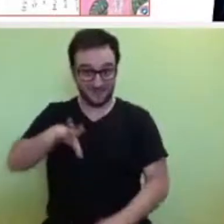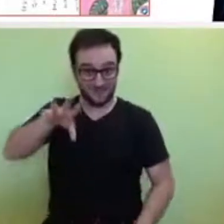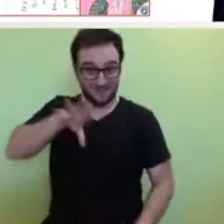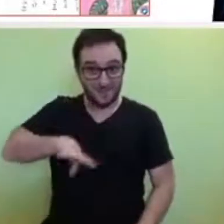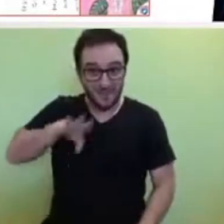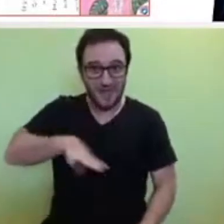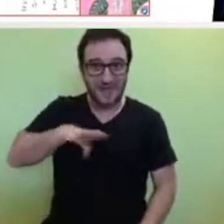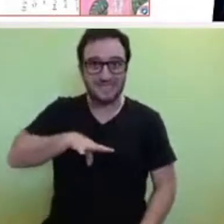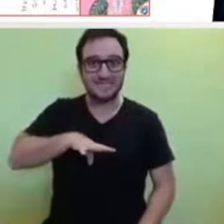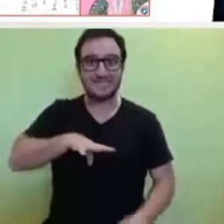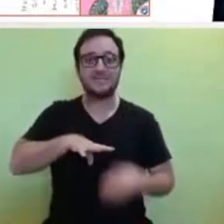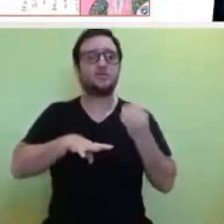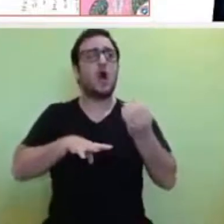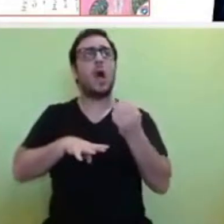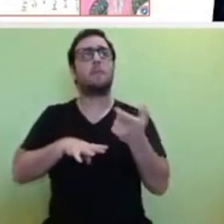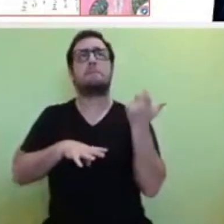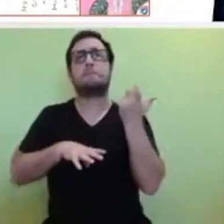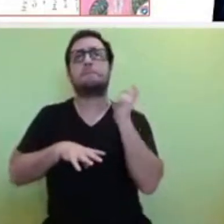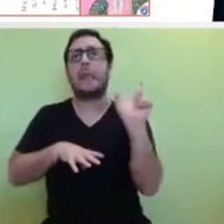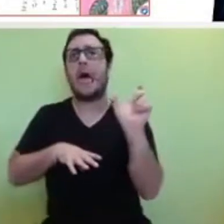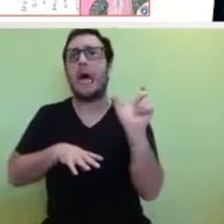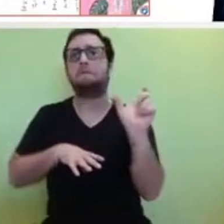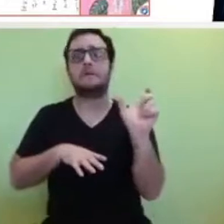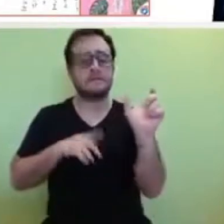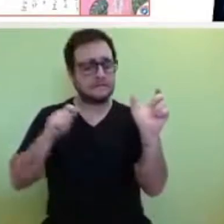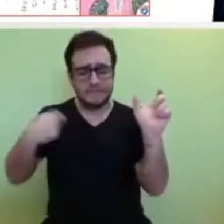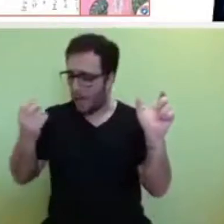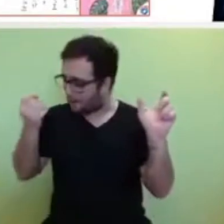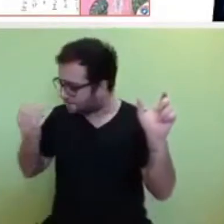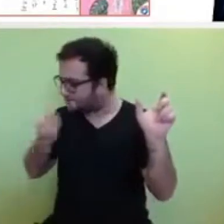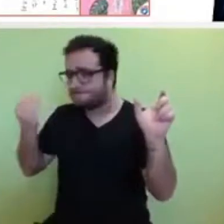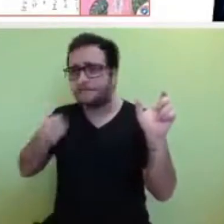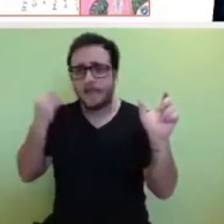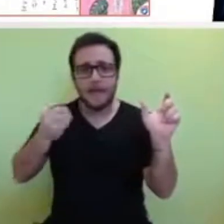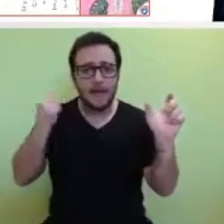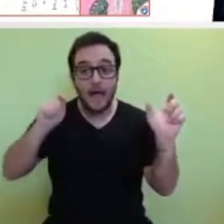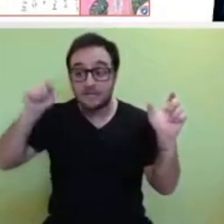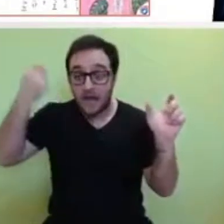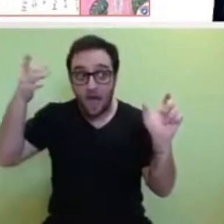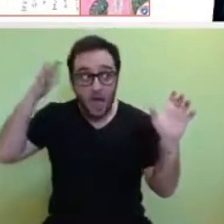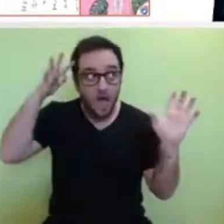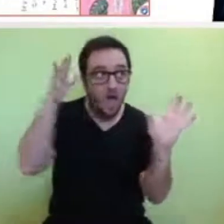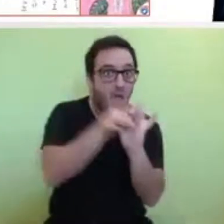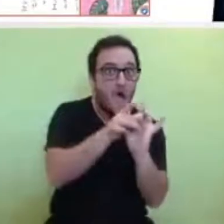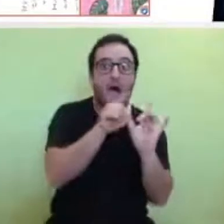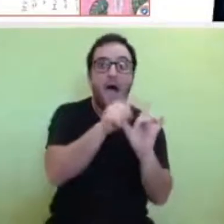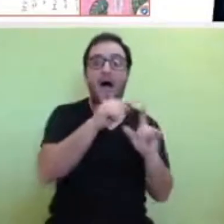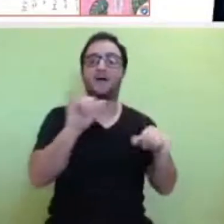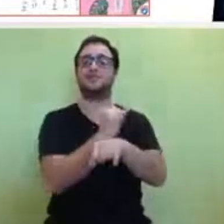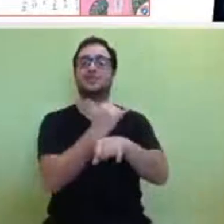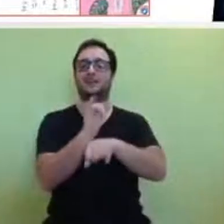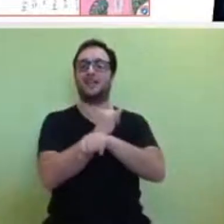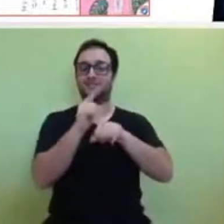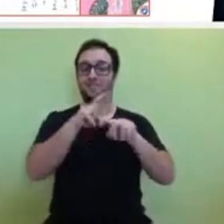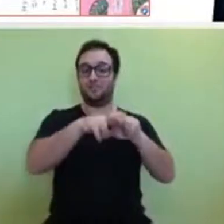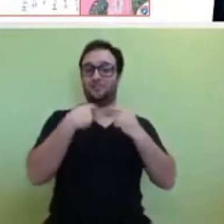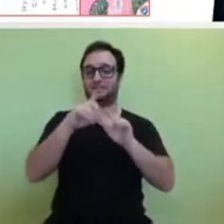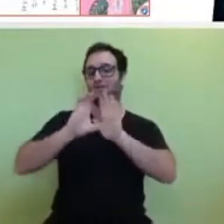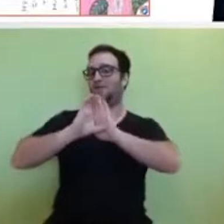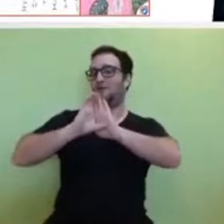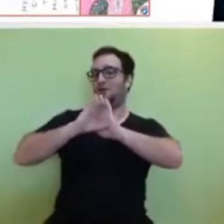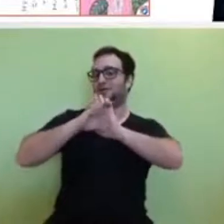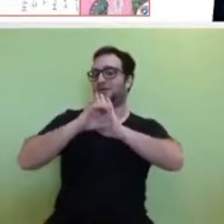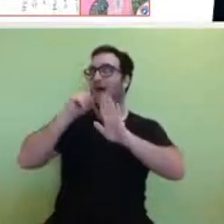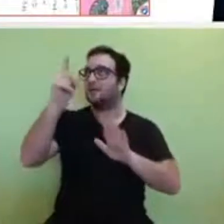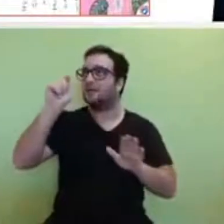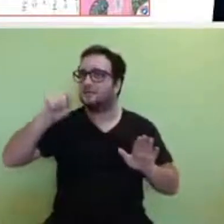Palavras que não são de uso comum. Então, ela tinha a possibilidade de ver um conceito representado por meio de uma imagem que